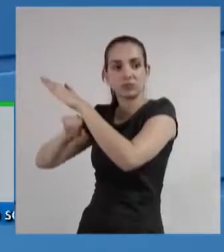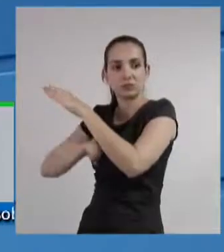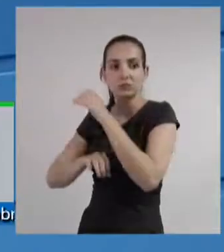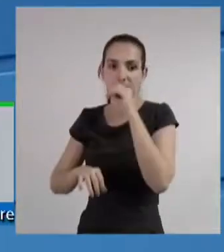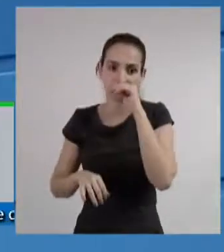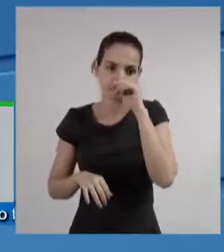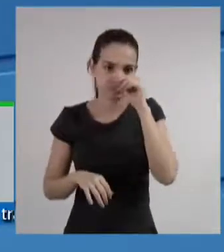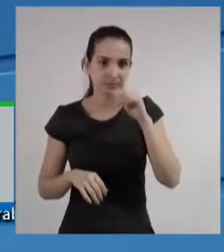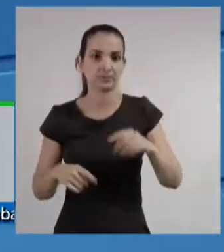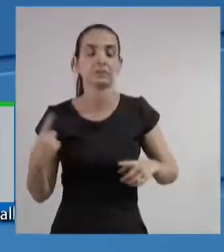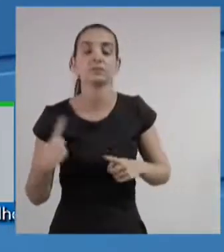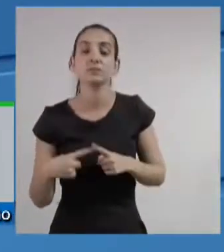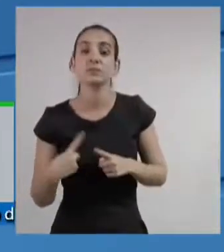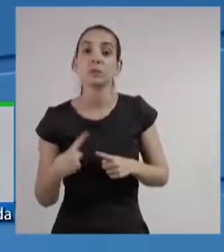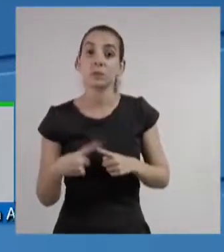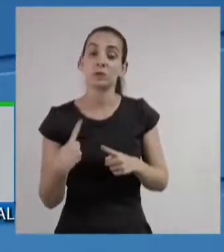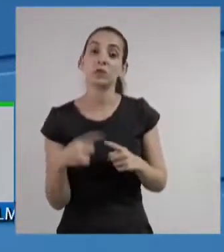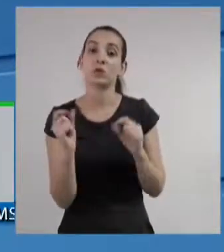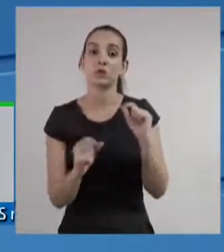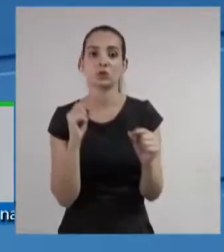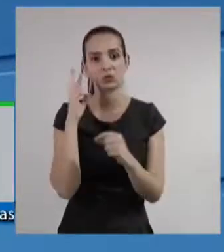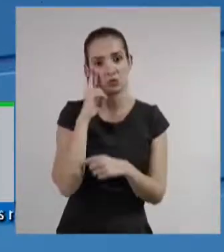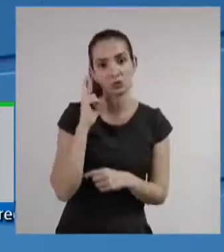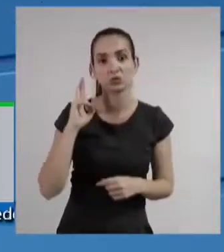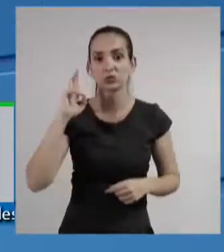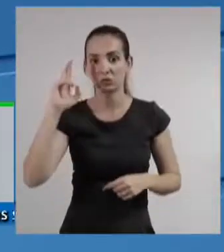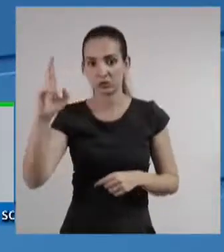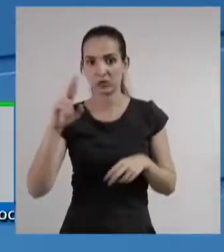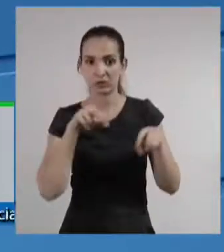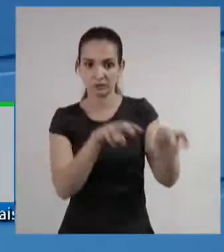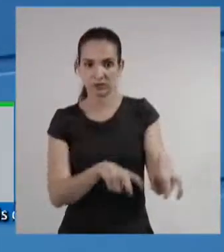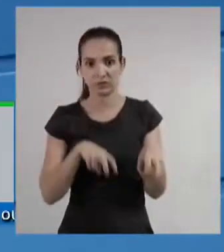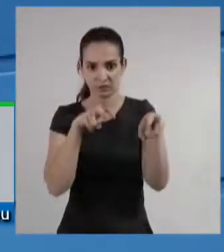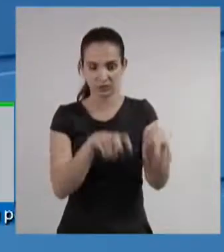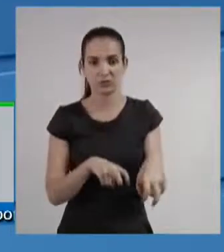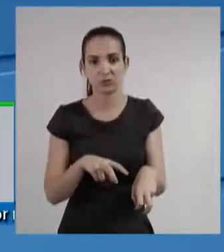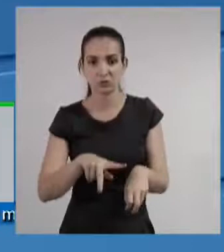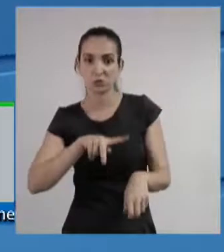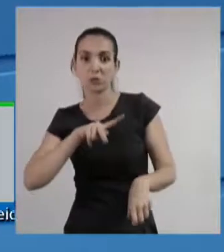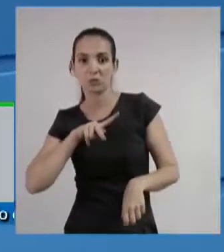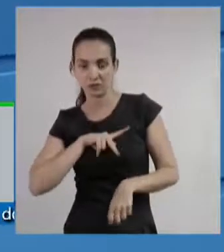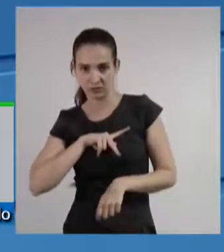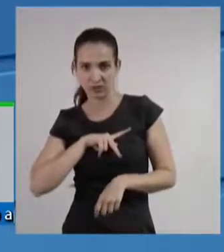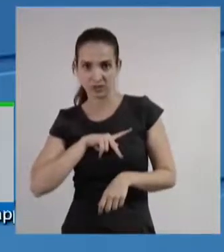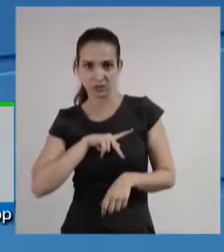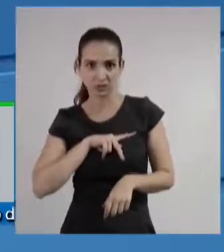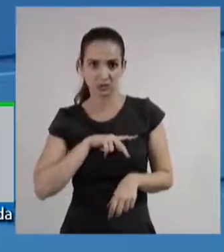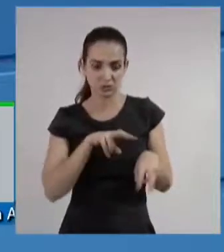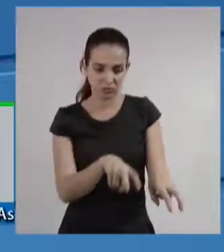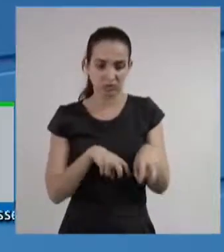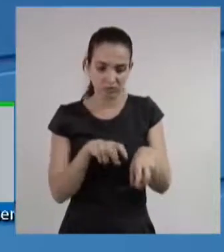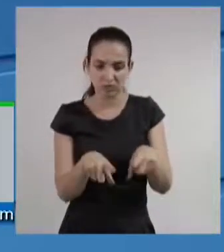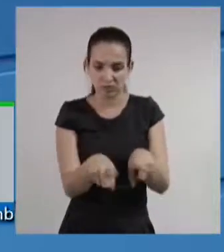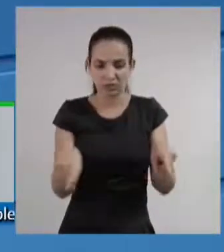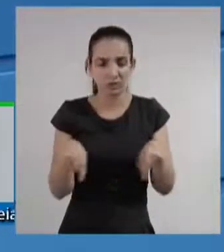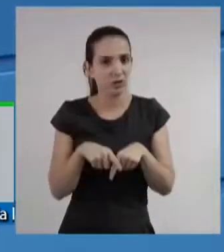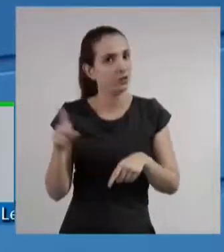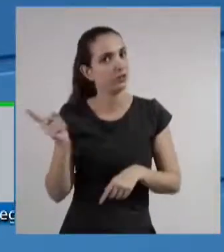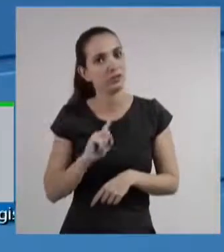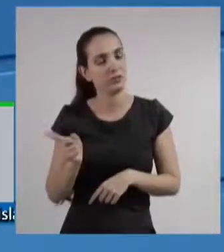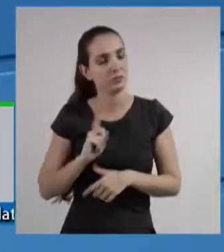senhor, o grande produtor rural de Bonito hoje não é o proprietário da terra, deputado Zé Teixeira.